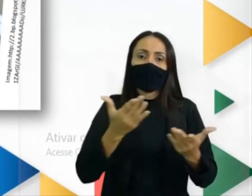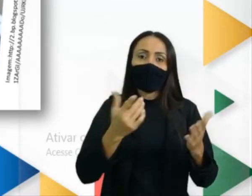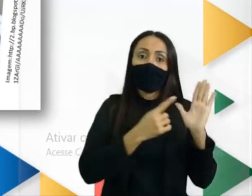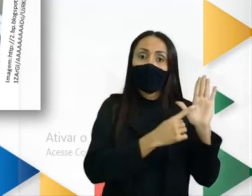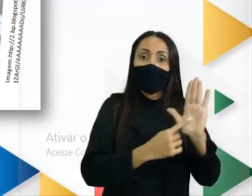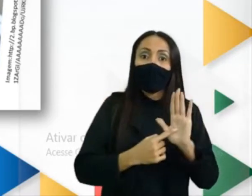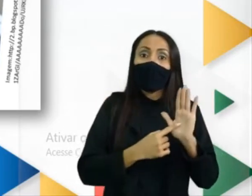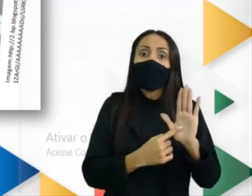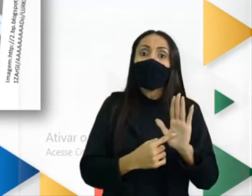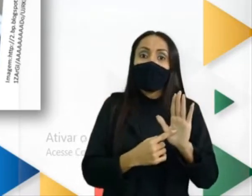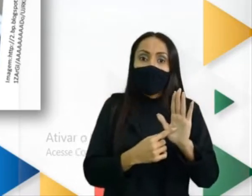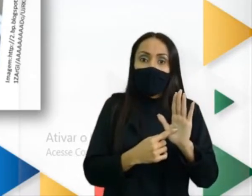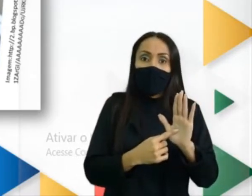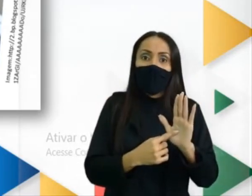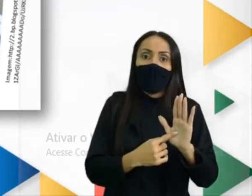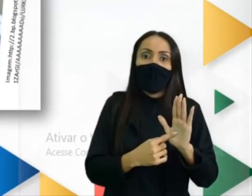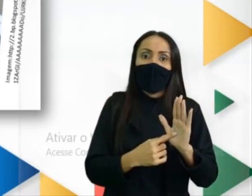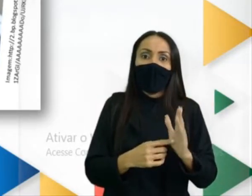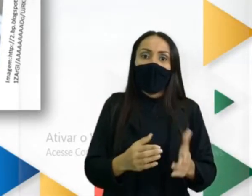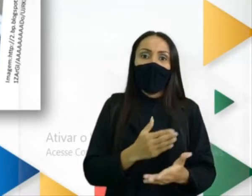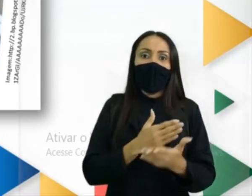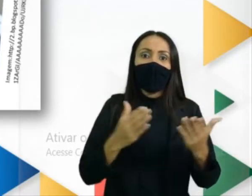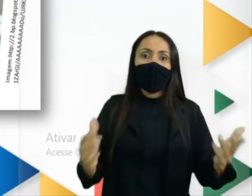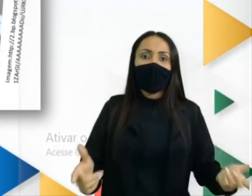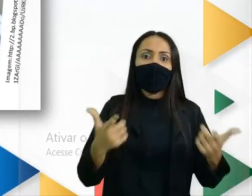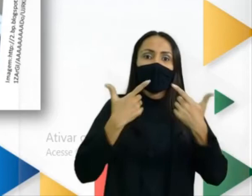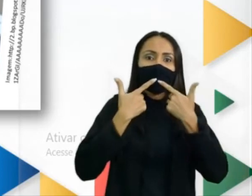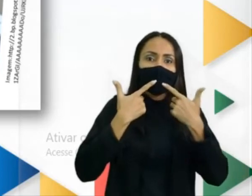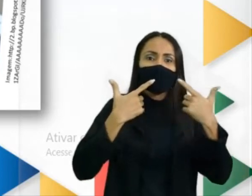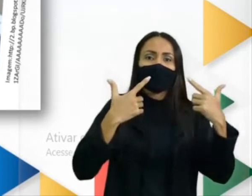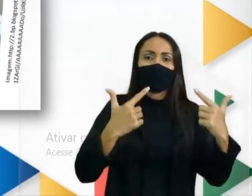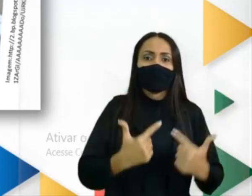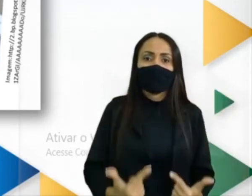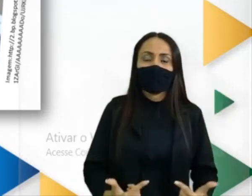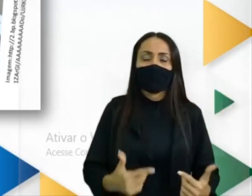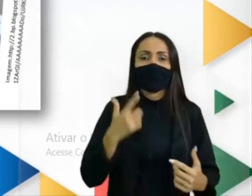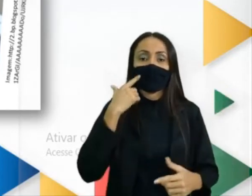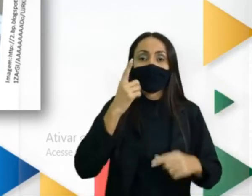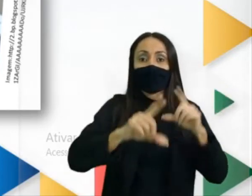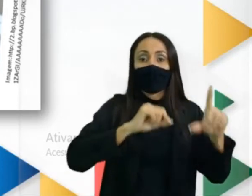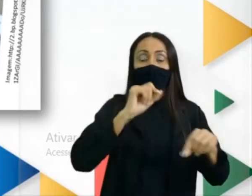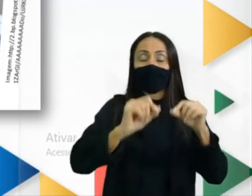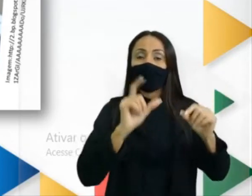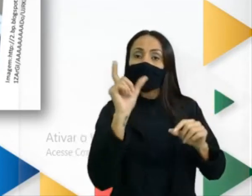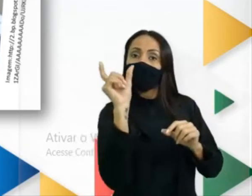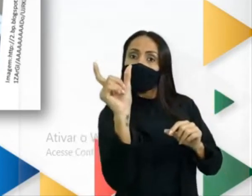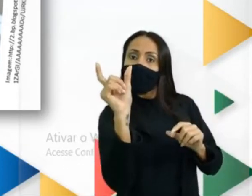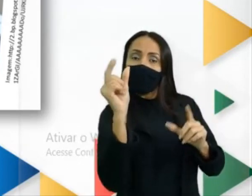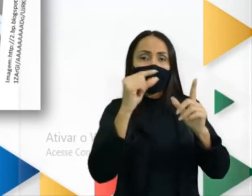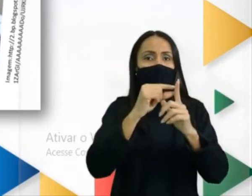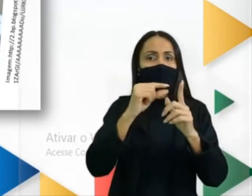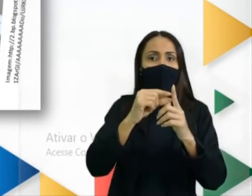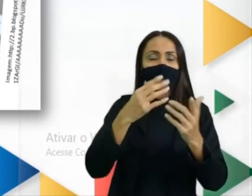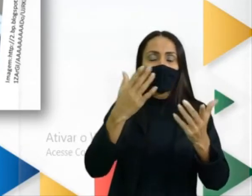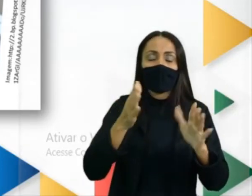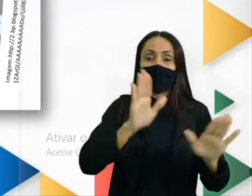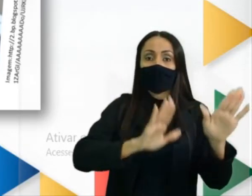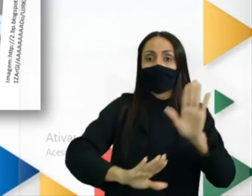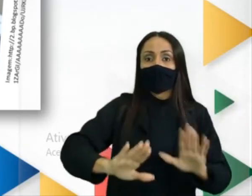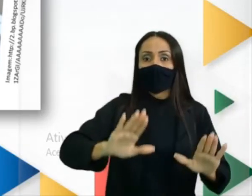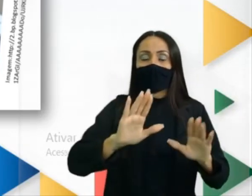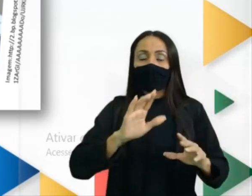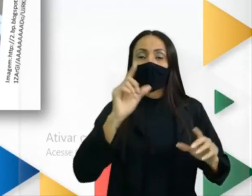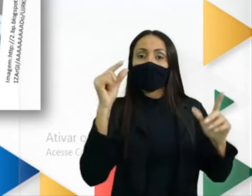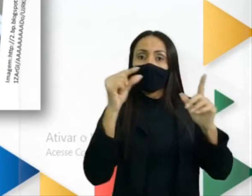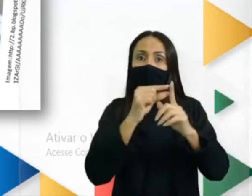apresentar, o planejamento da linguagem, a seleção lexical, um cuidado com as